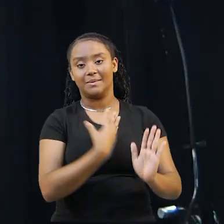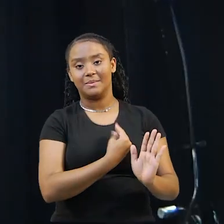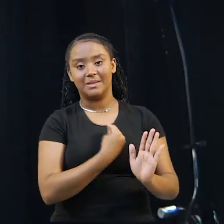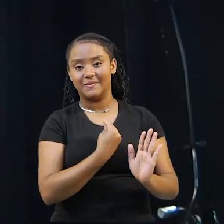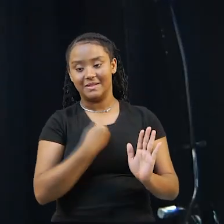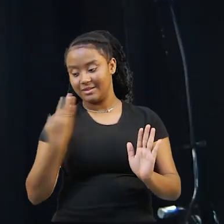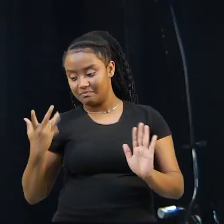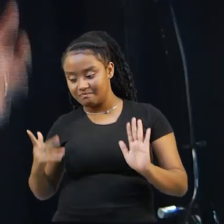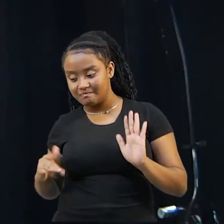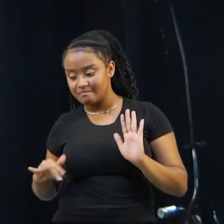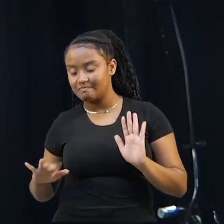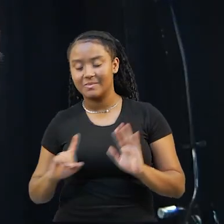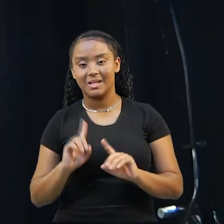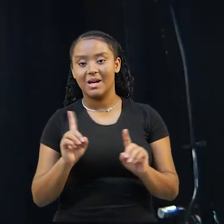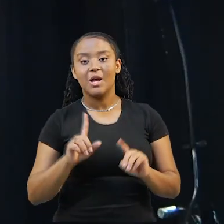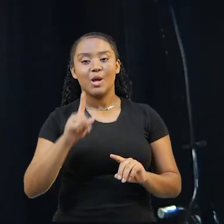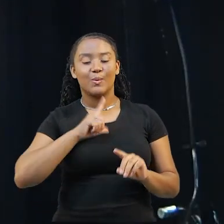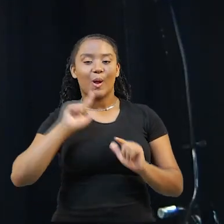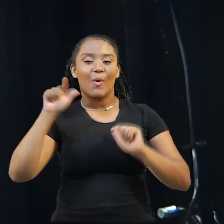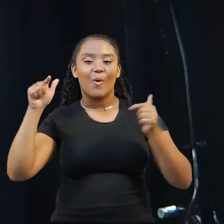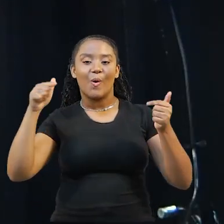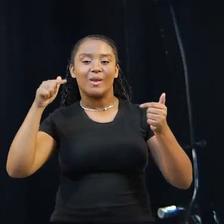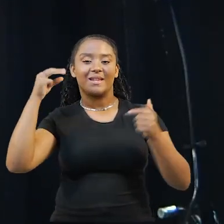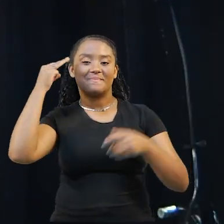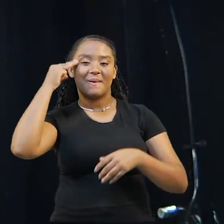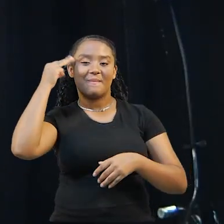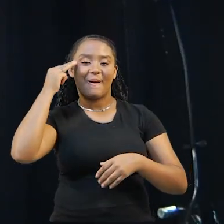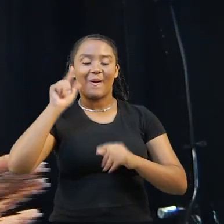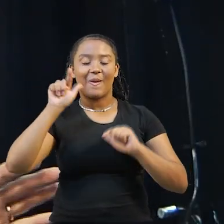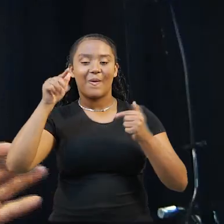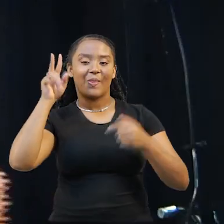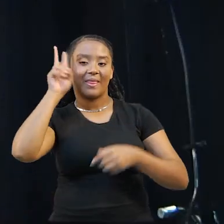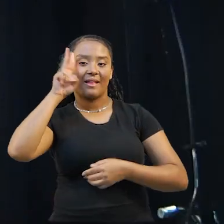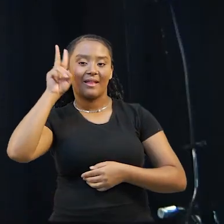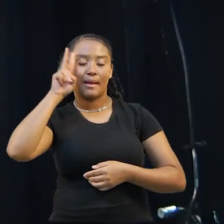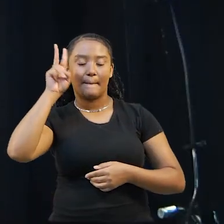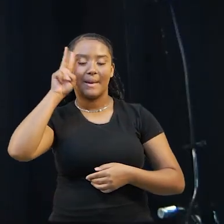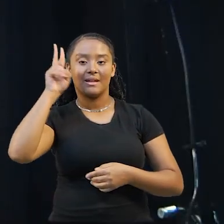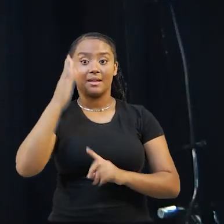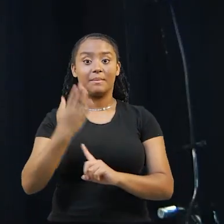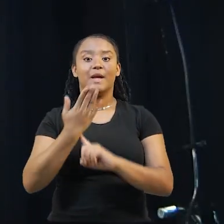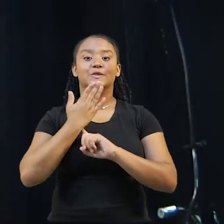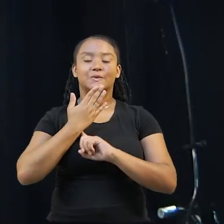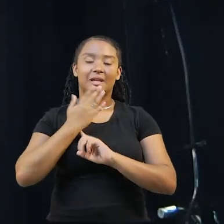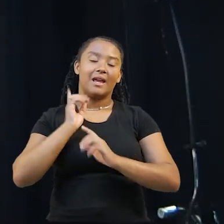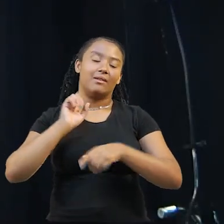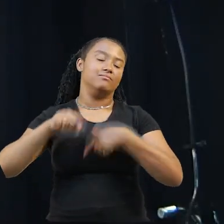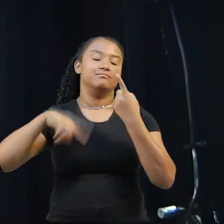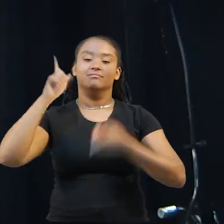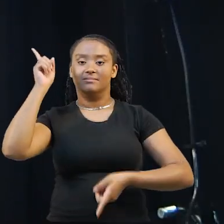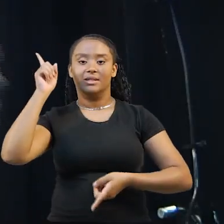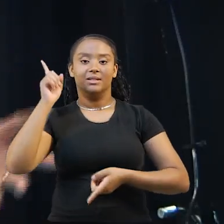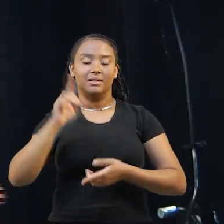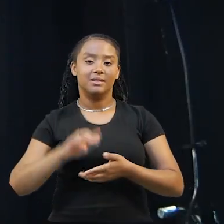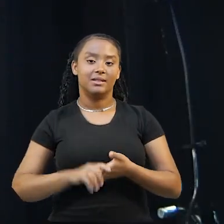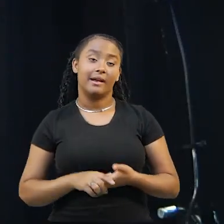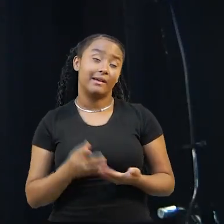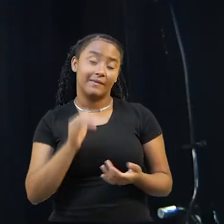boas lembranças que ajudaram a ressignificar. Apesar da perda, eu acho que a alegria,